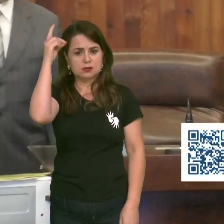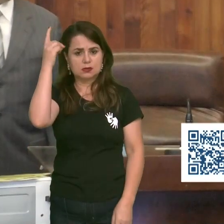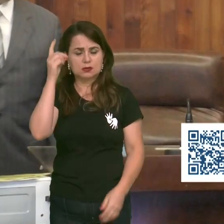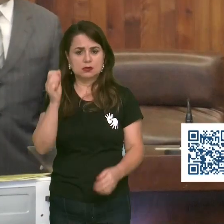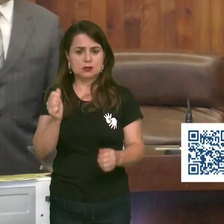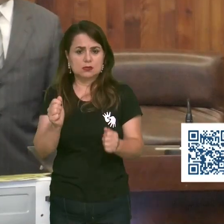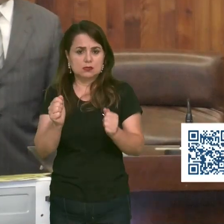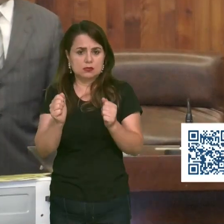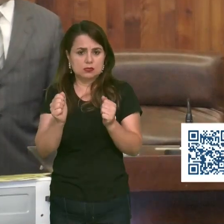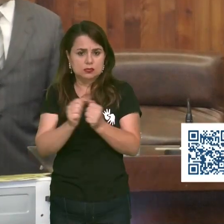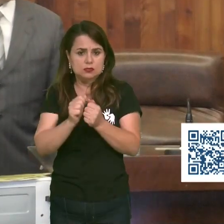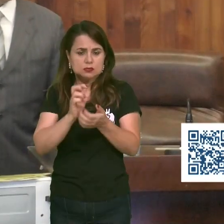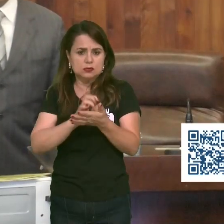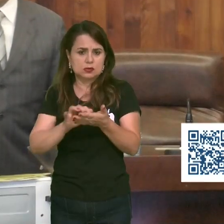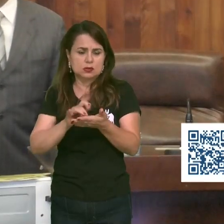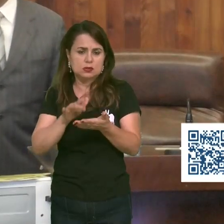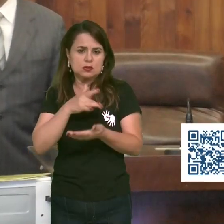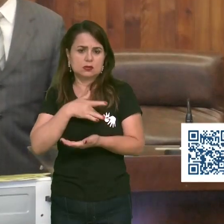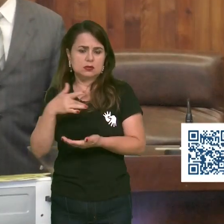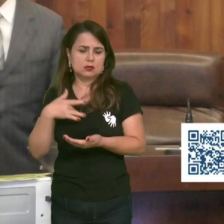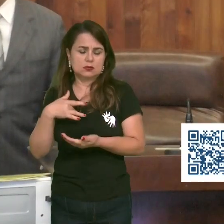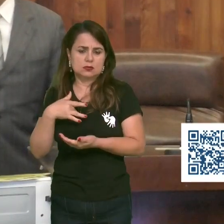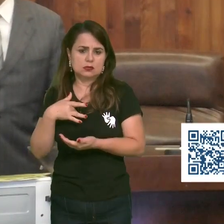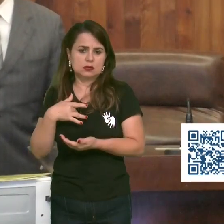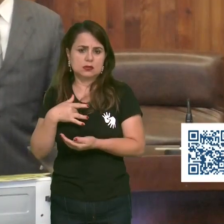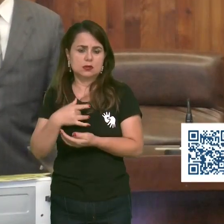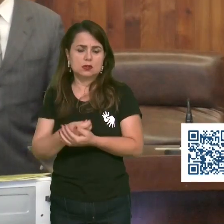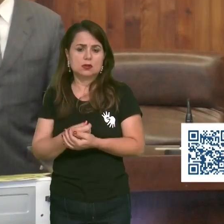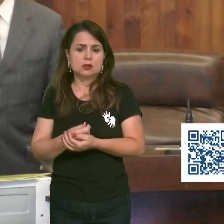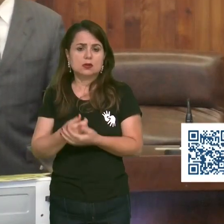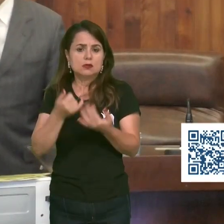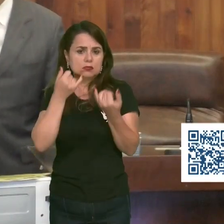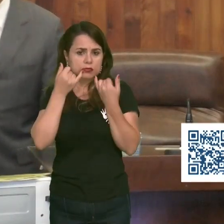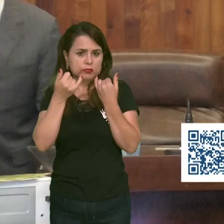ao secretário Municipal da Saúde Dr Sérgio Nexus